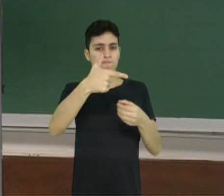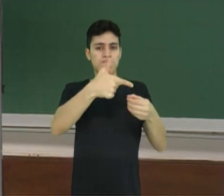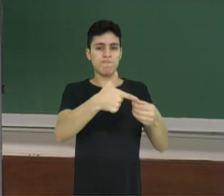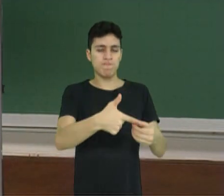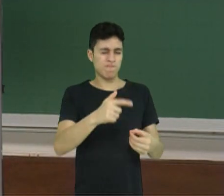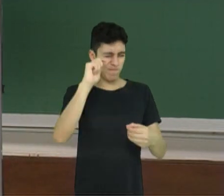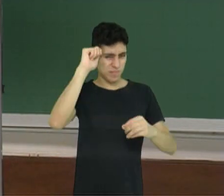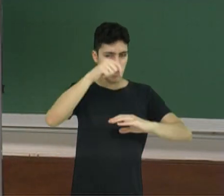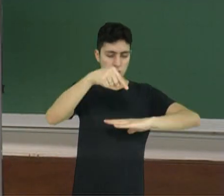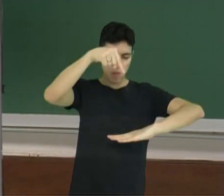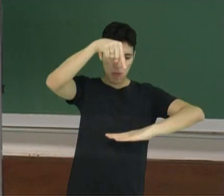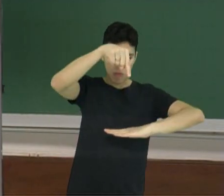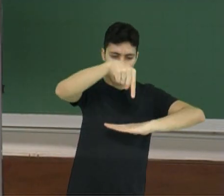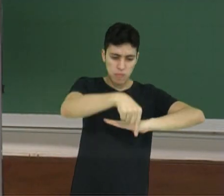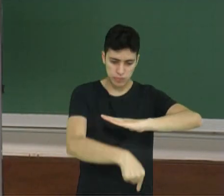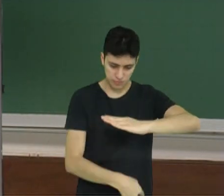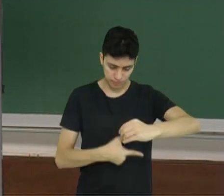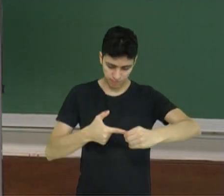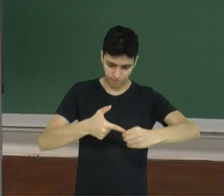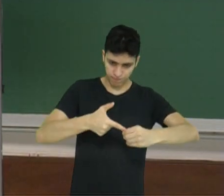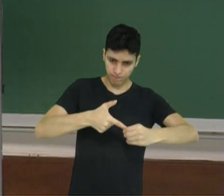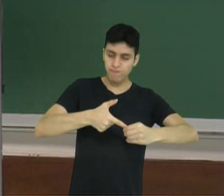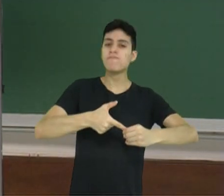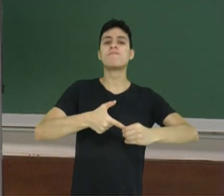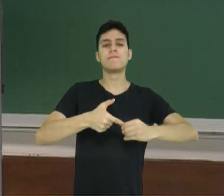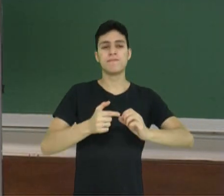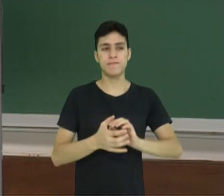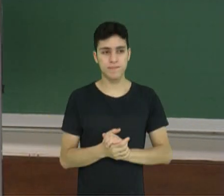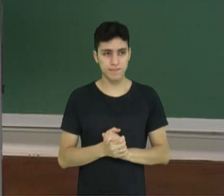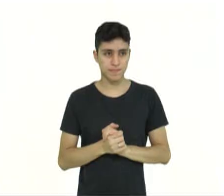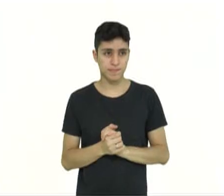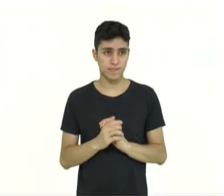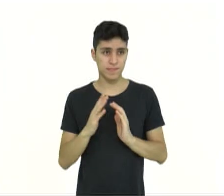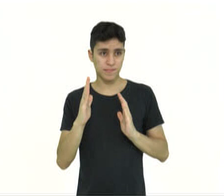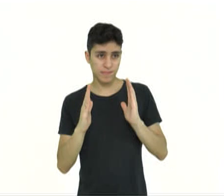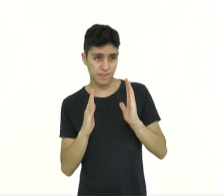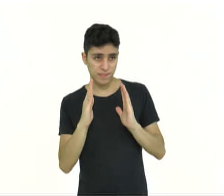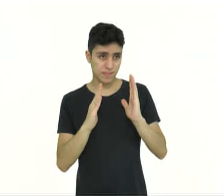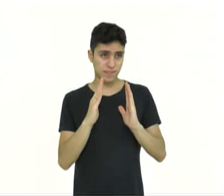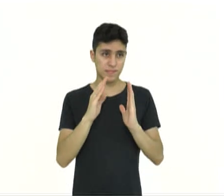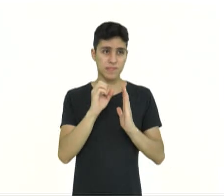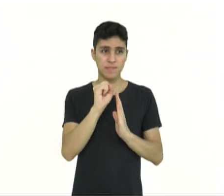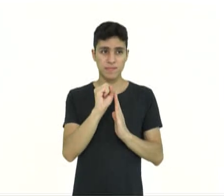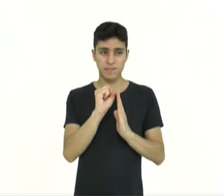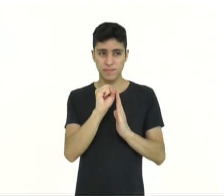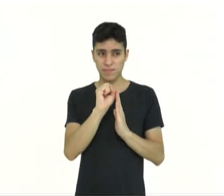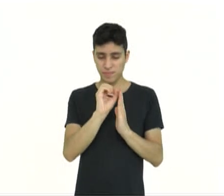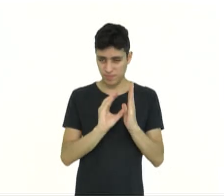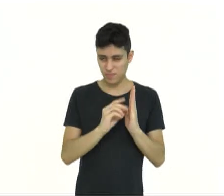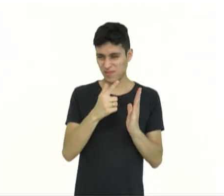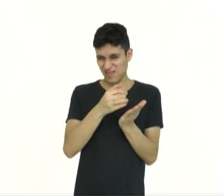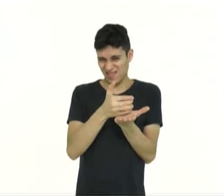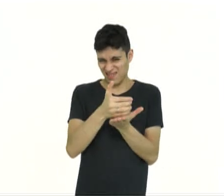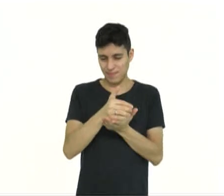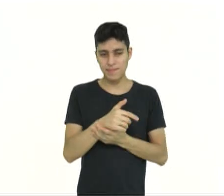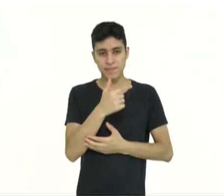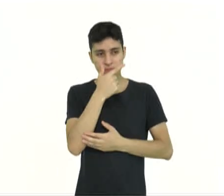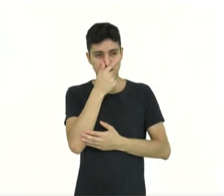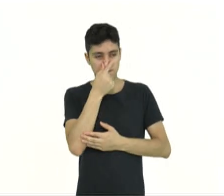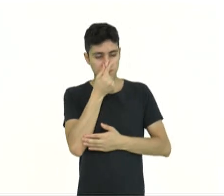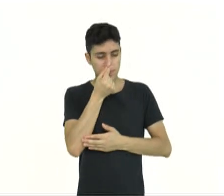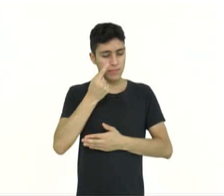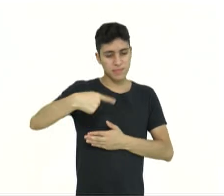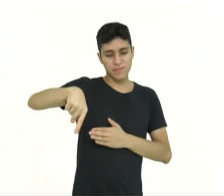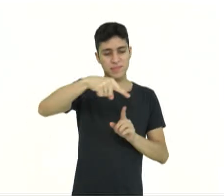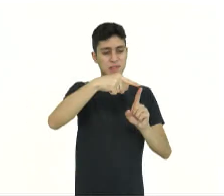Ocorreu no começo do século XX, até meados da década de 70, foi caracterizada pela mudança dessa fonte energética e aqueles tipos